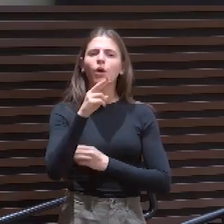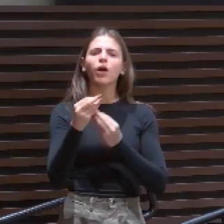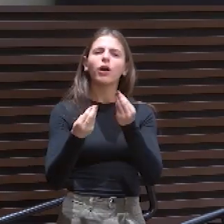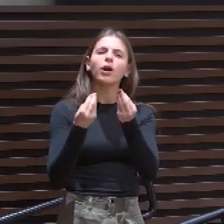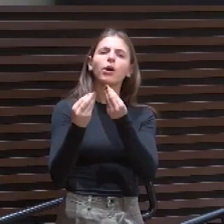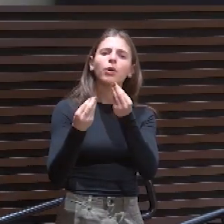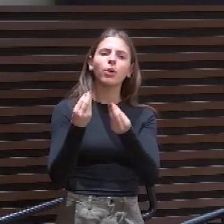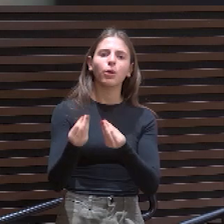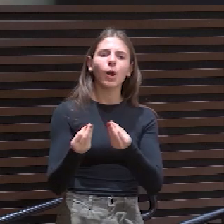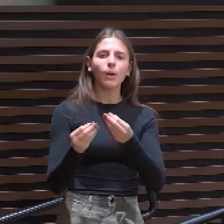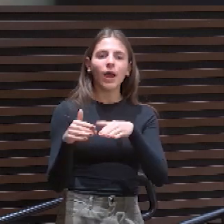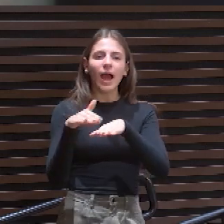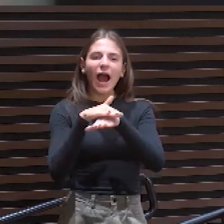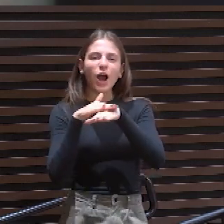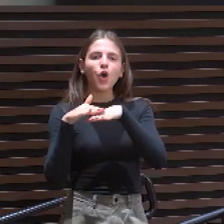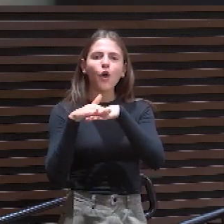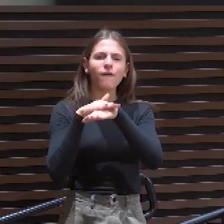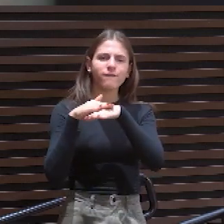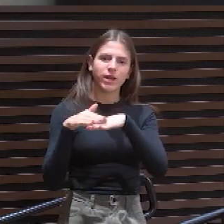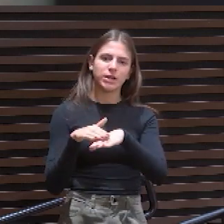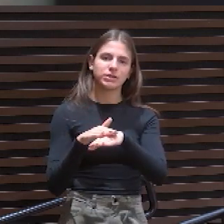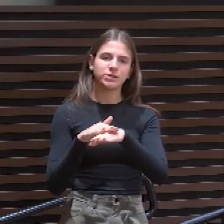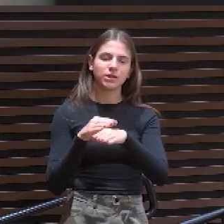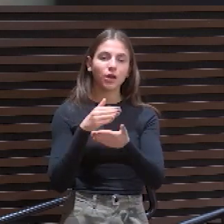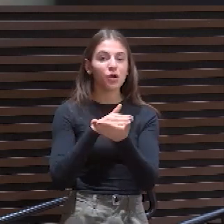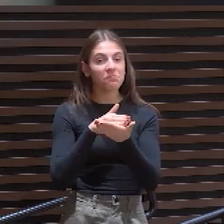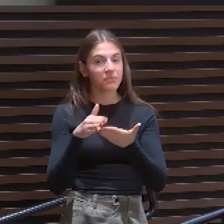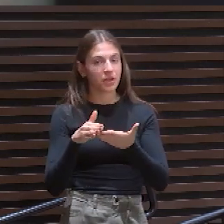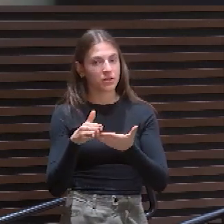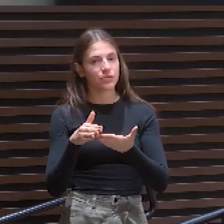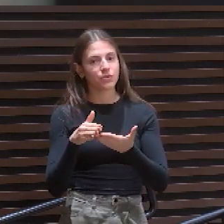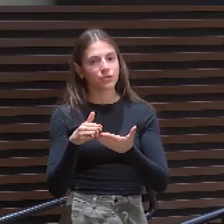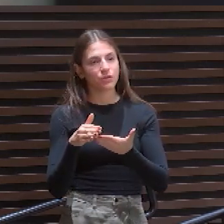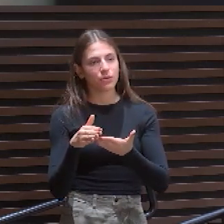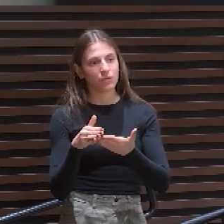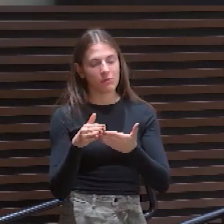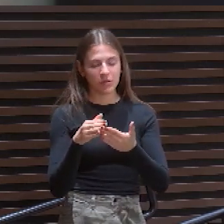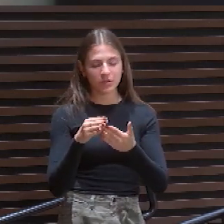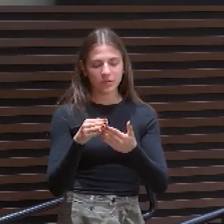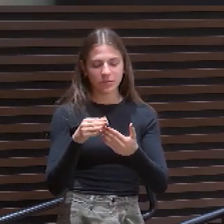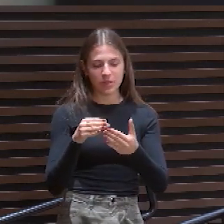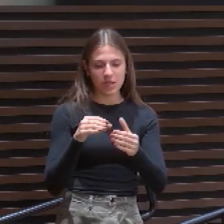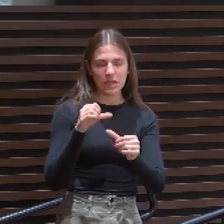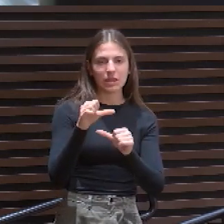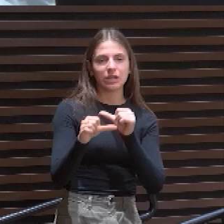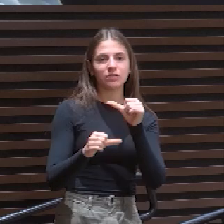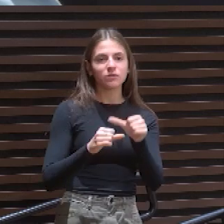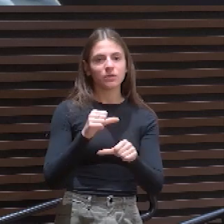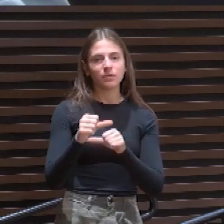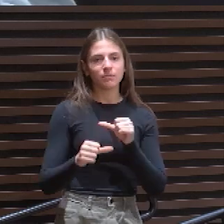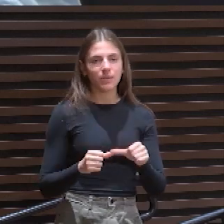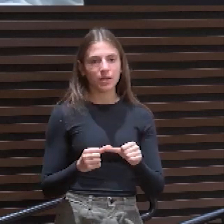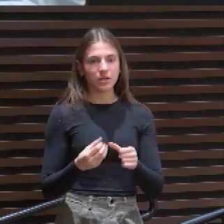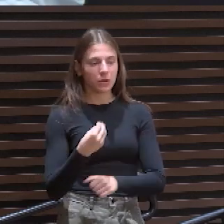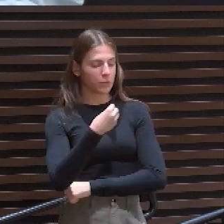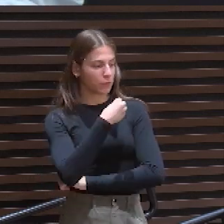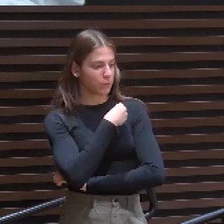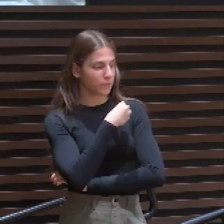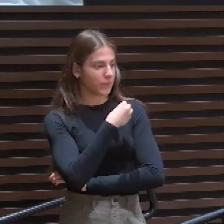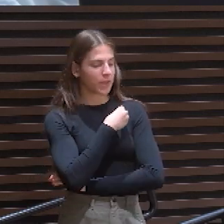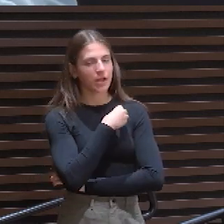a comunicação, a fala, começou a ser mudada com a queda, com a entrada da